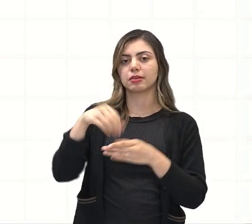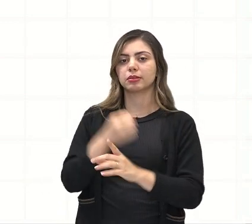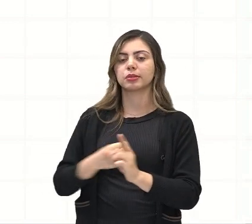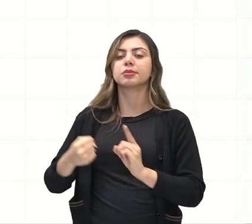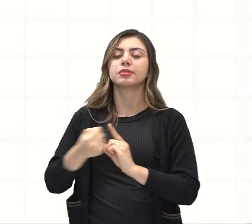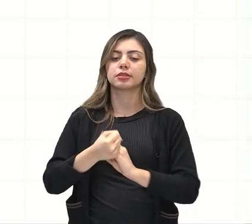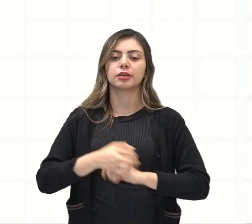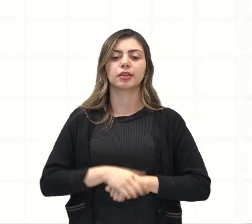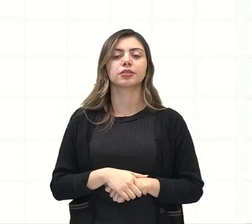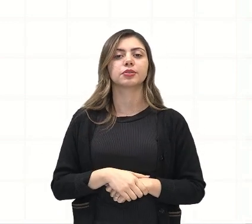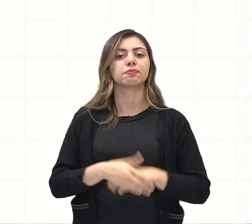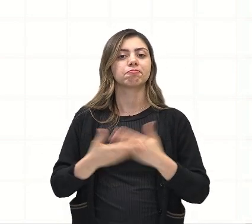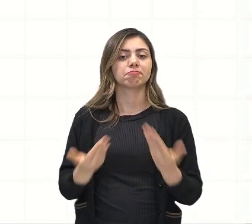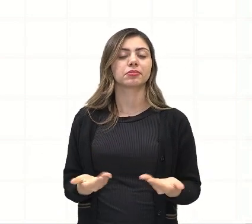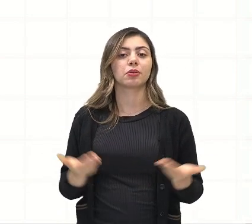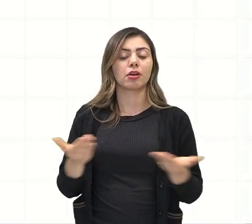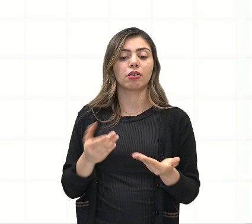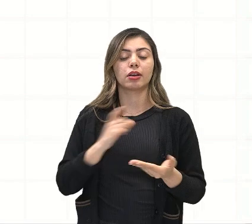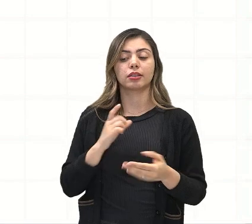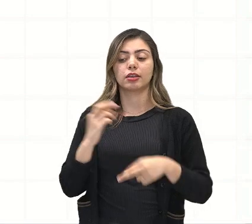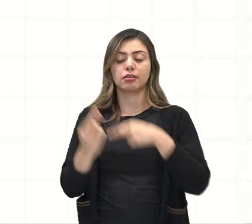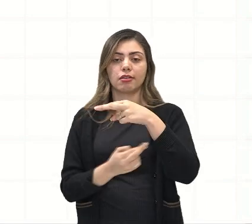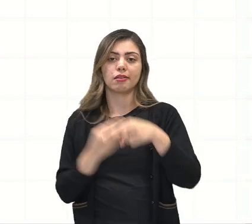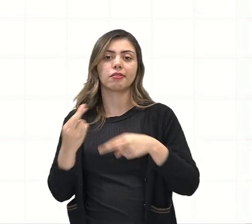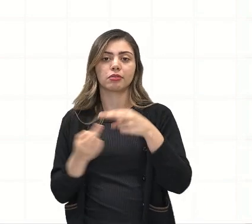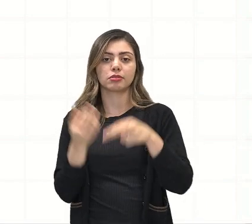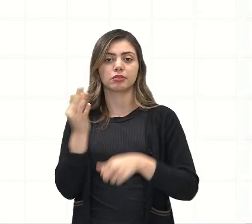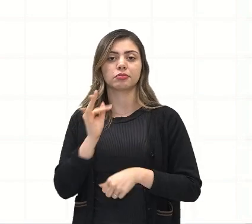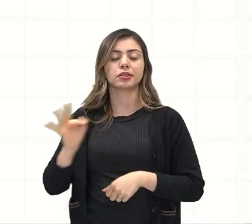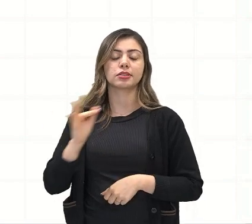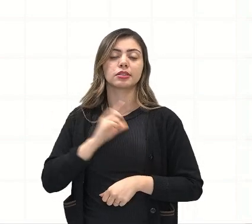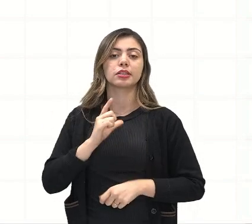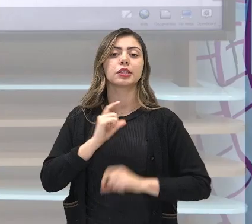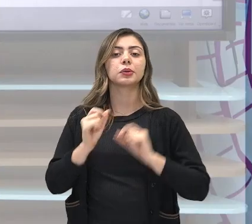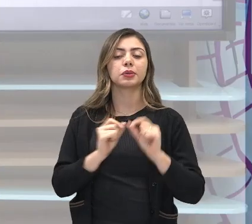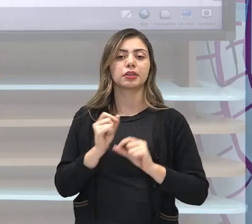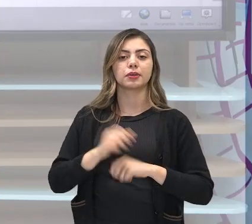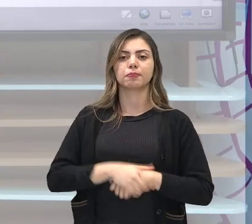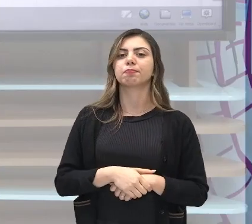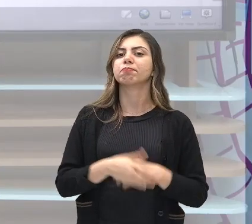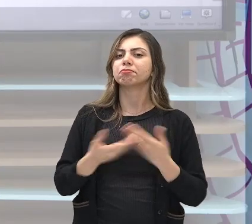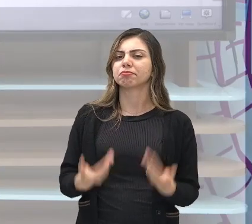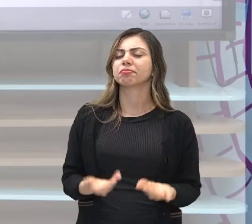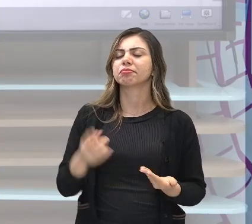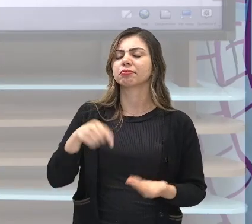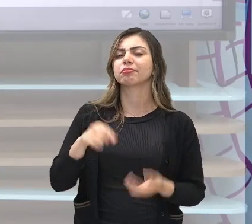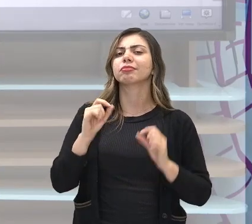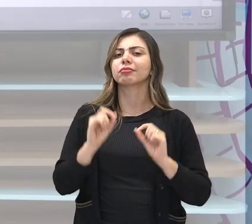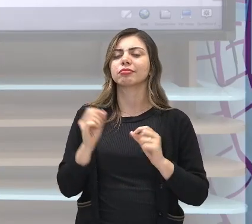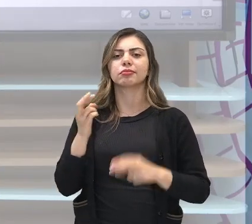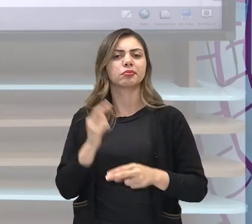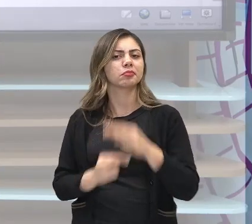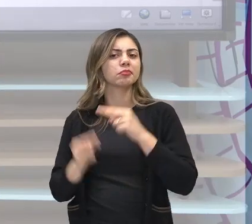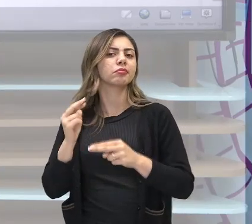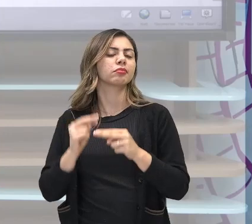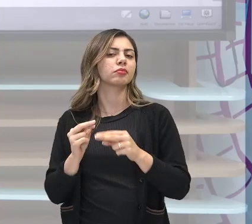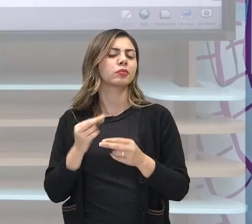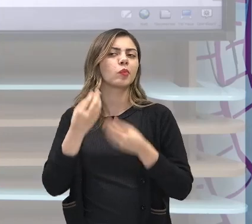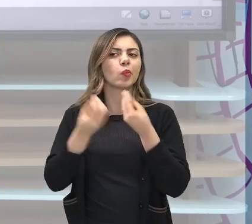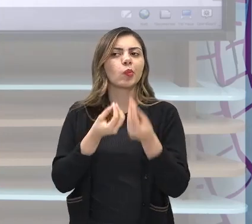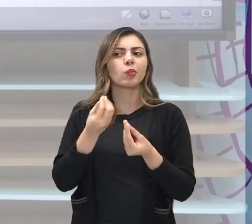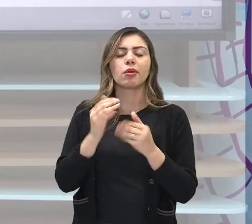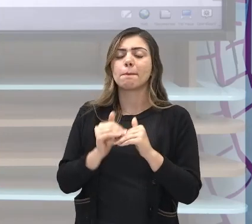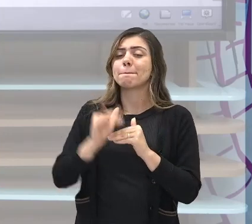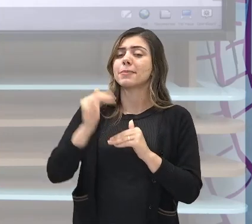temos, dentro da Revolução Francesa, que é essa revolução, é a revolução